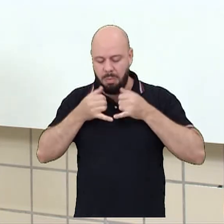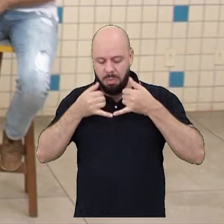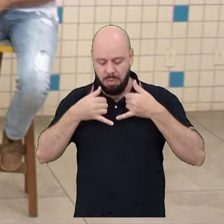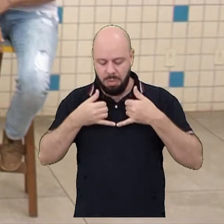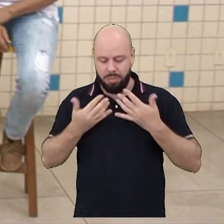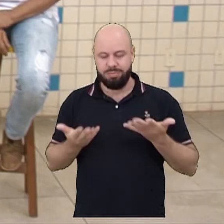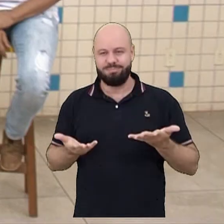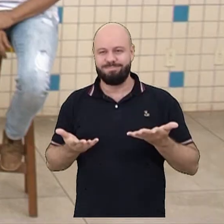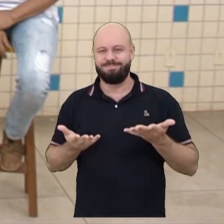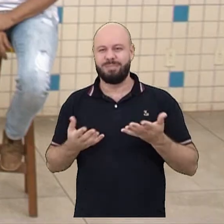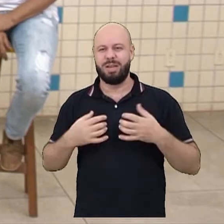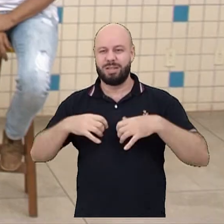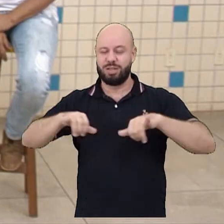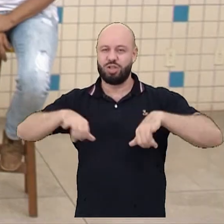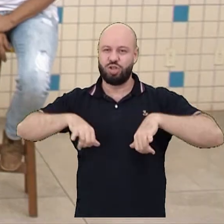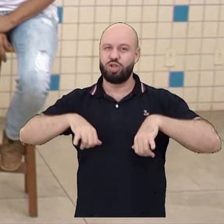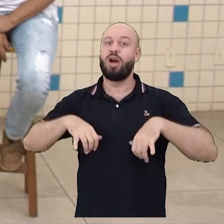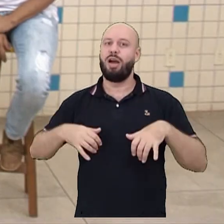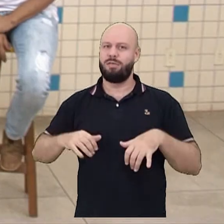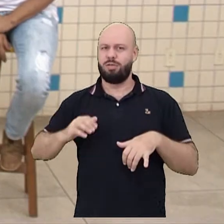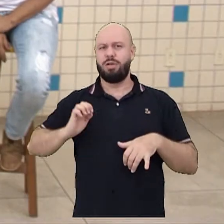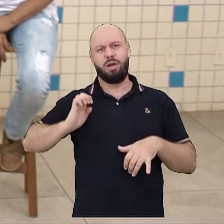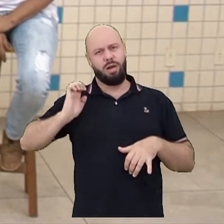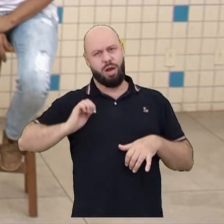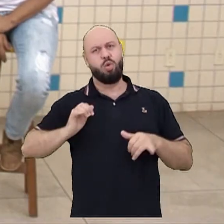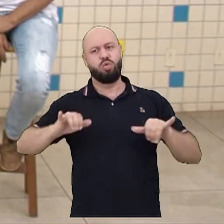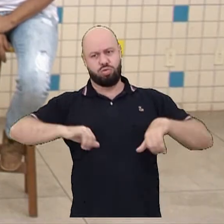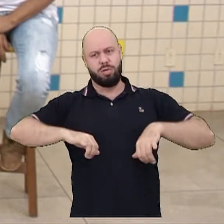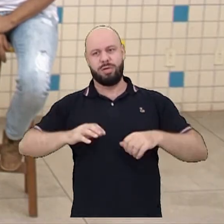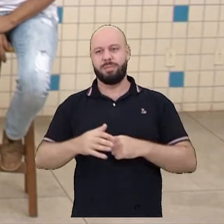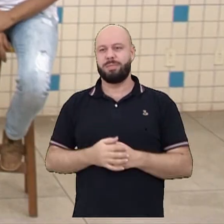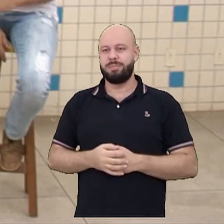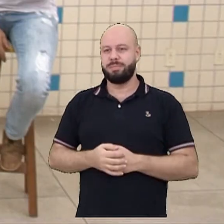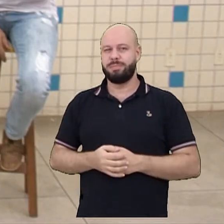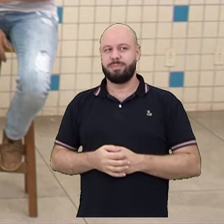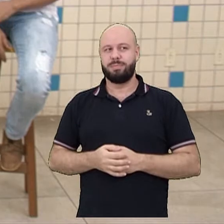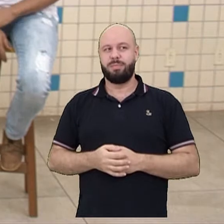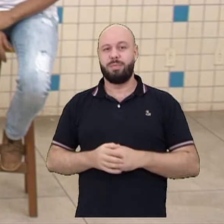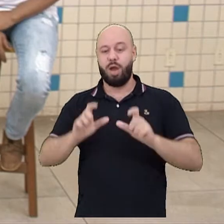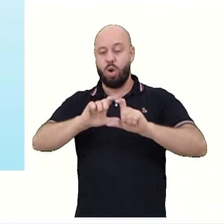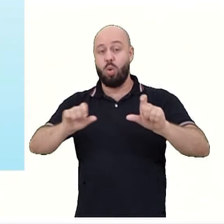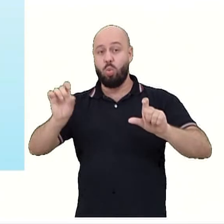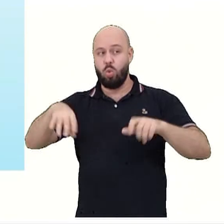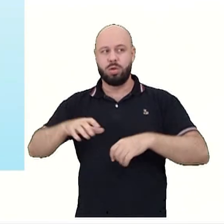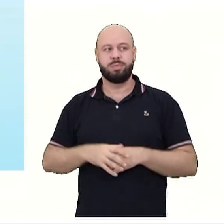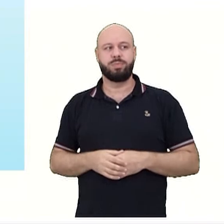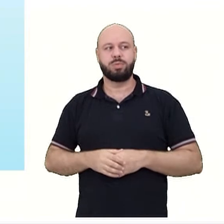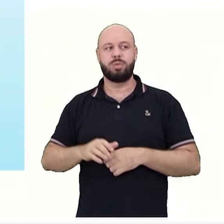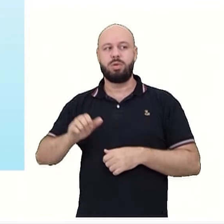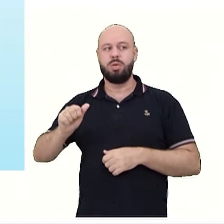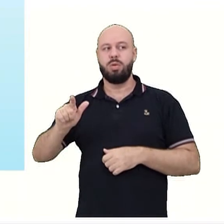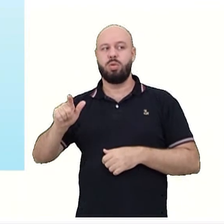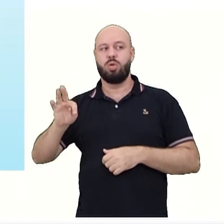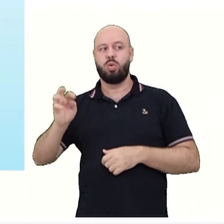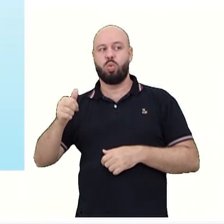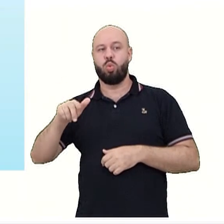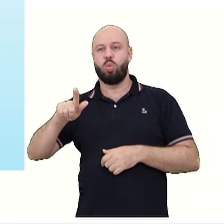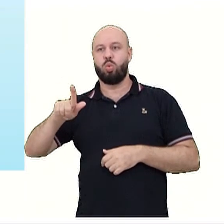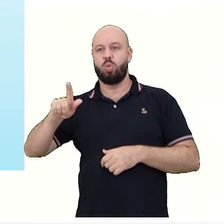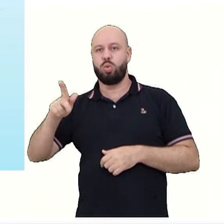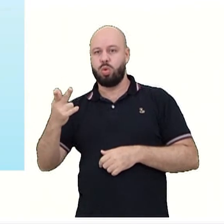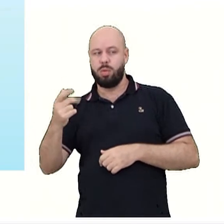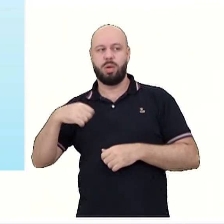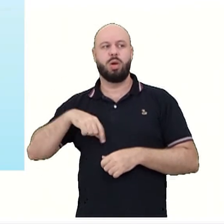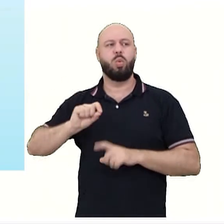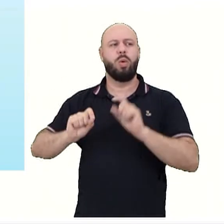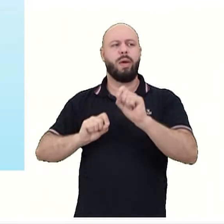Rico também sofre, né? Sofre, nem todo rico é feliz. Aí o último exemplo, although she was sick, she went